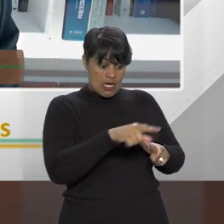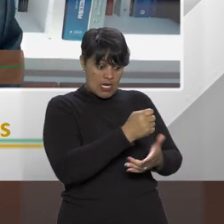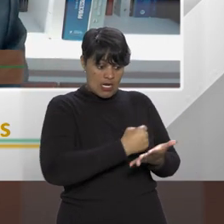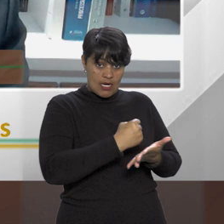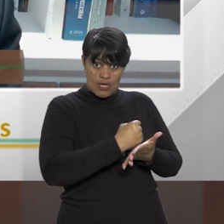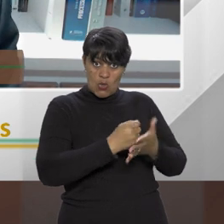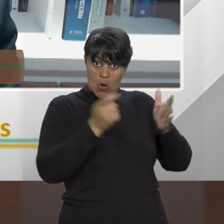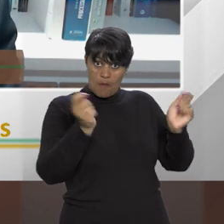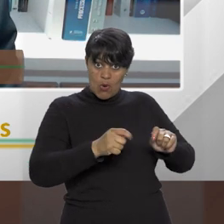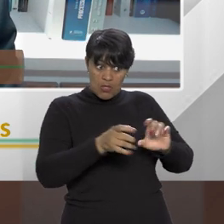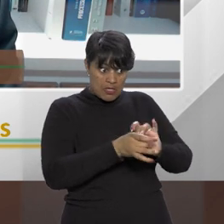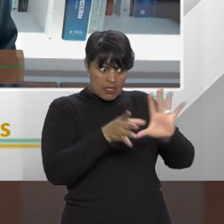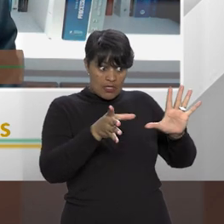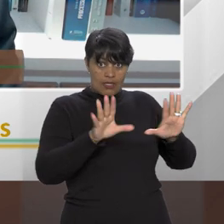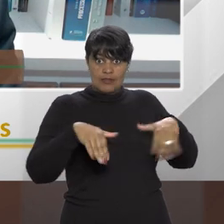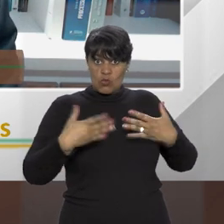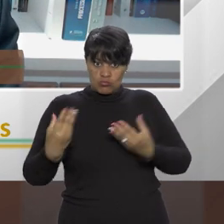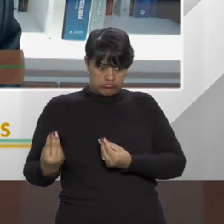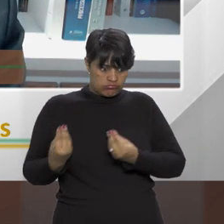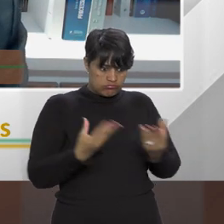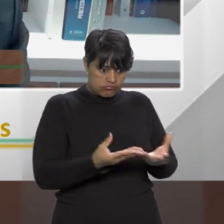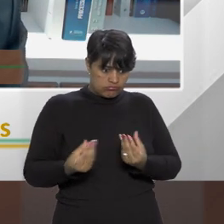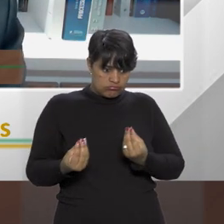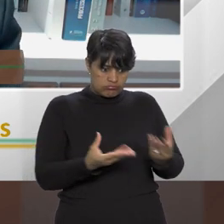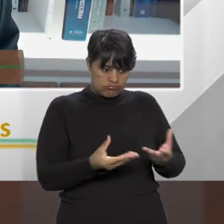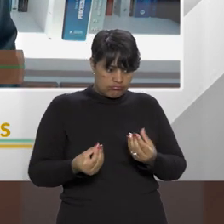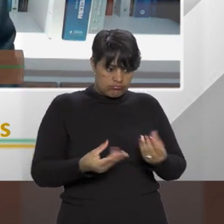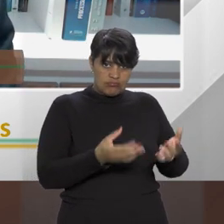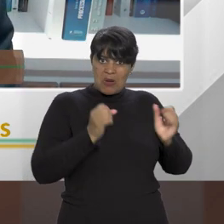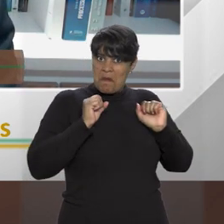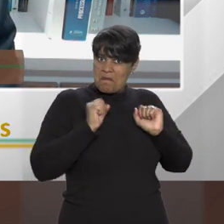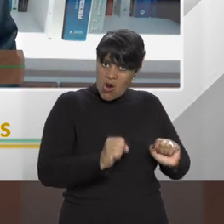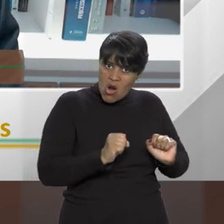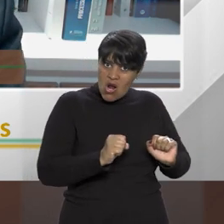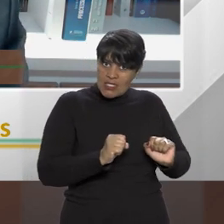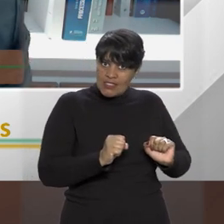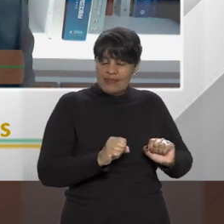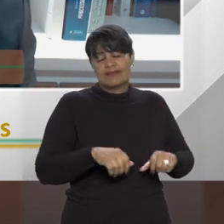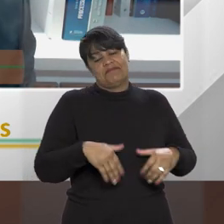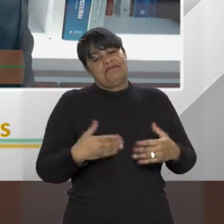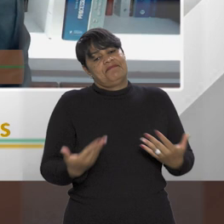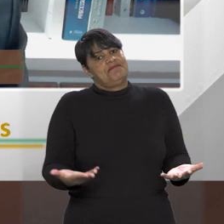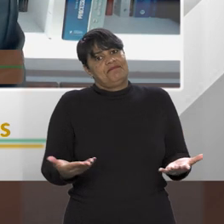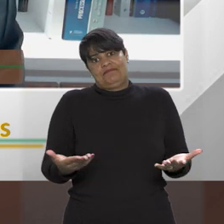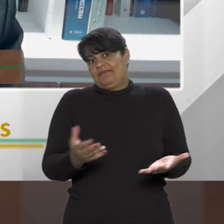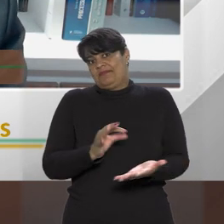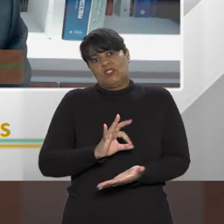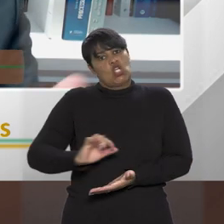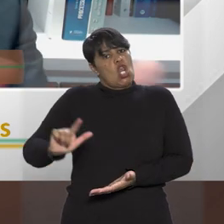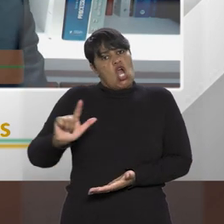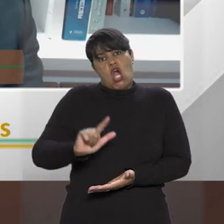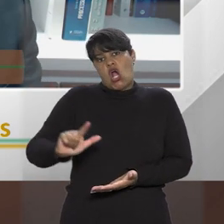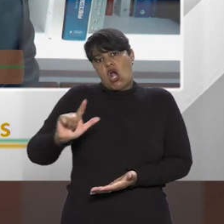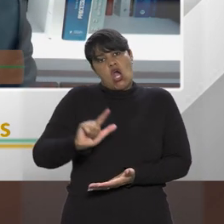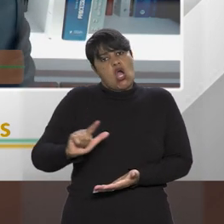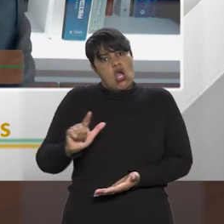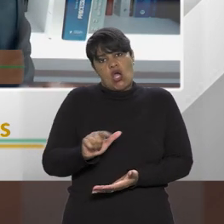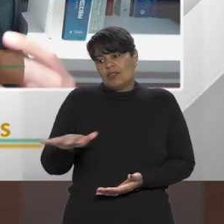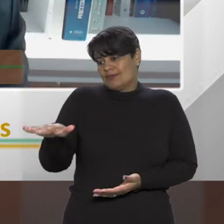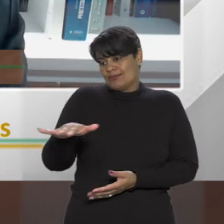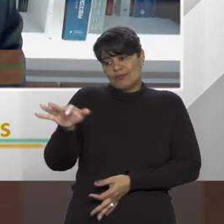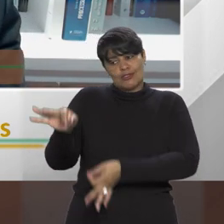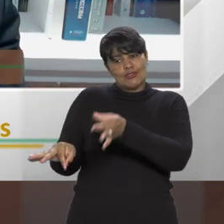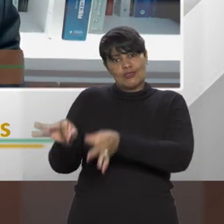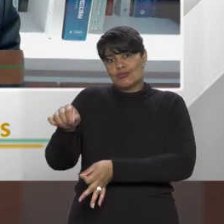serventias extrajudiciais, obviamente que o Poder Judiciário, por meio das corregedorias, o Conselho Nacional de Justiça, os próprios